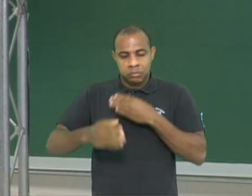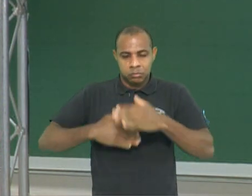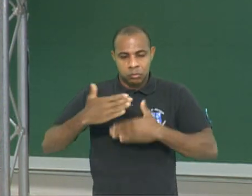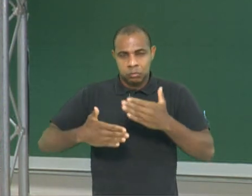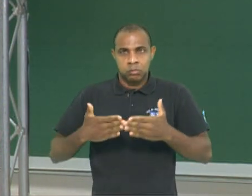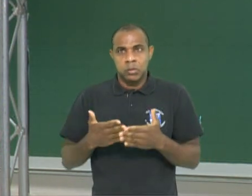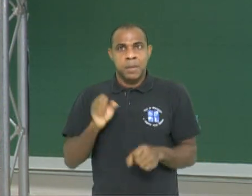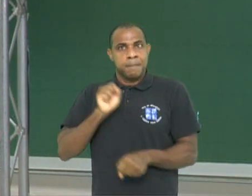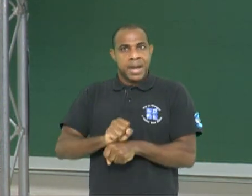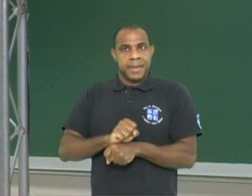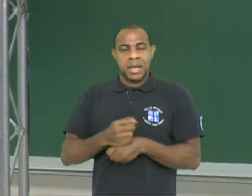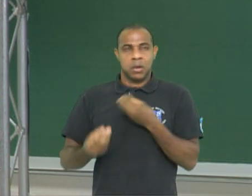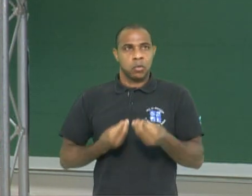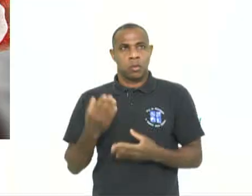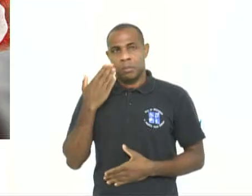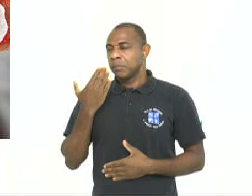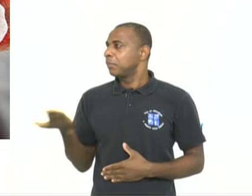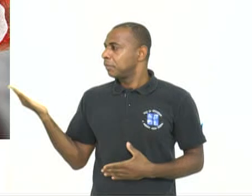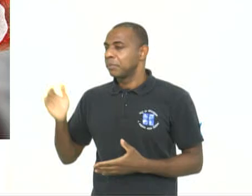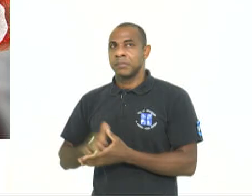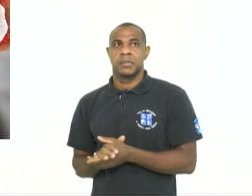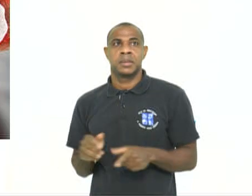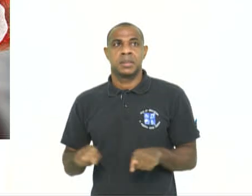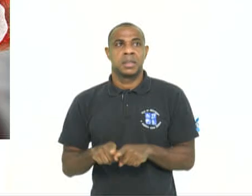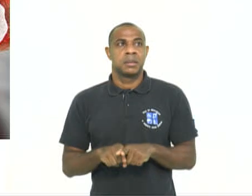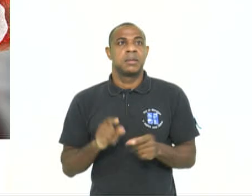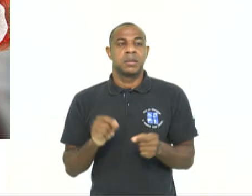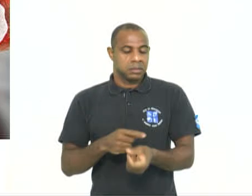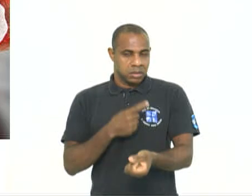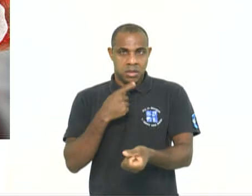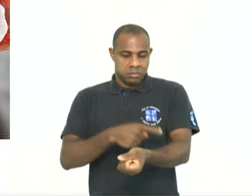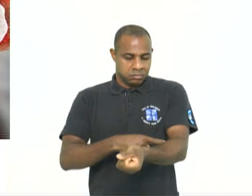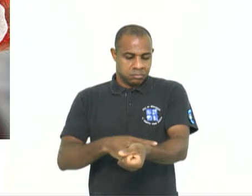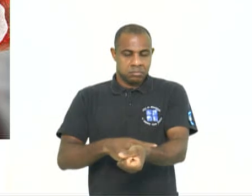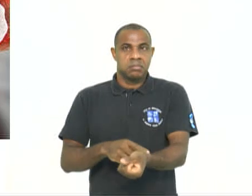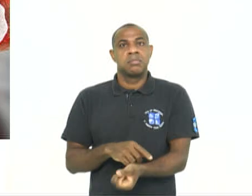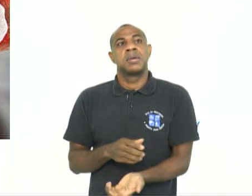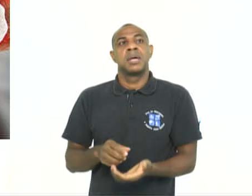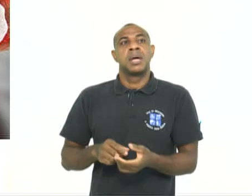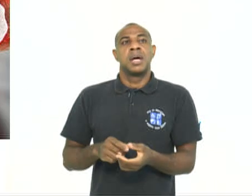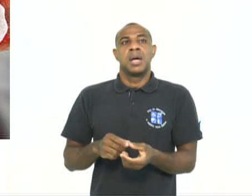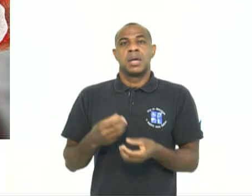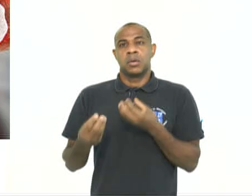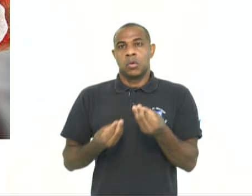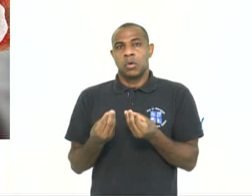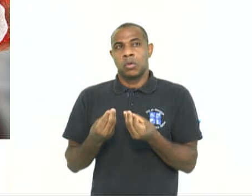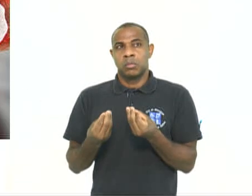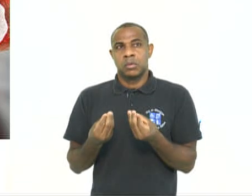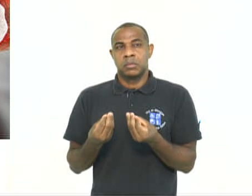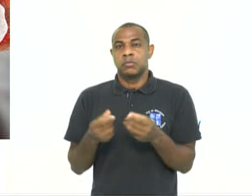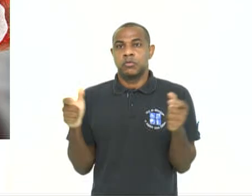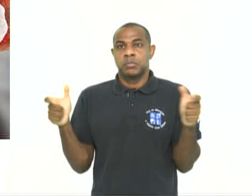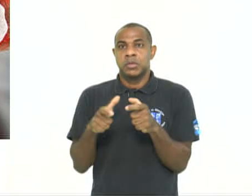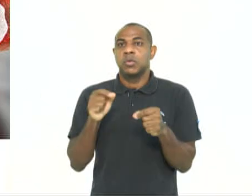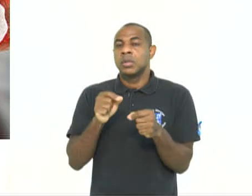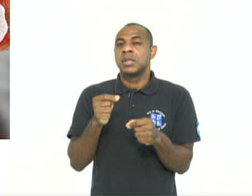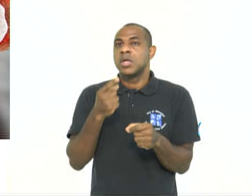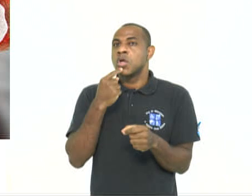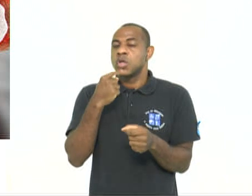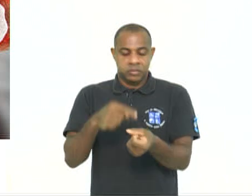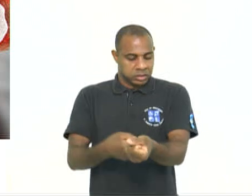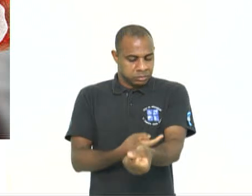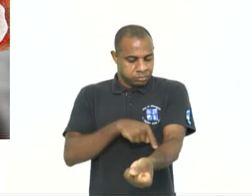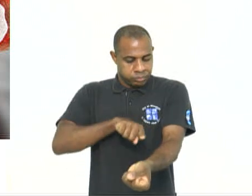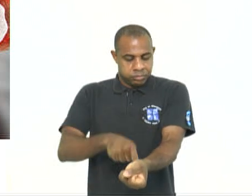ali. Elas secretam substâncias que promovem a contração do vaso sanguíneo, né? A redução ali do diâmetro, diminuindo o fluxo de sangue no local